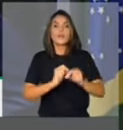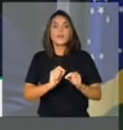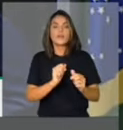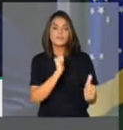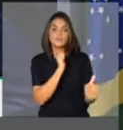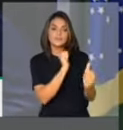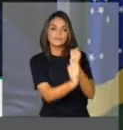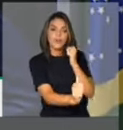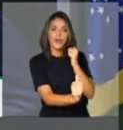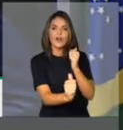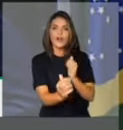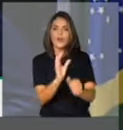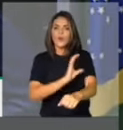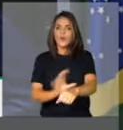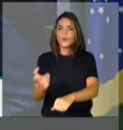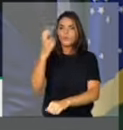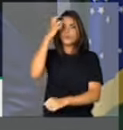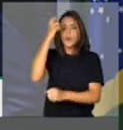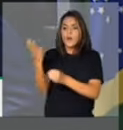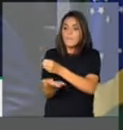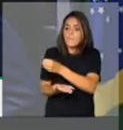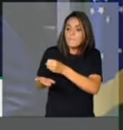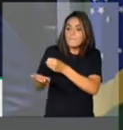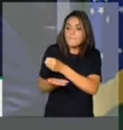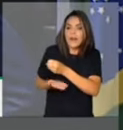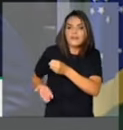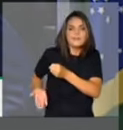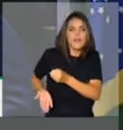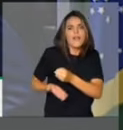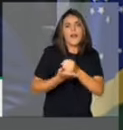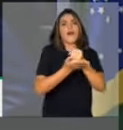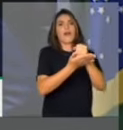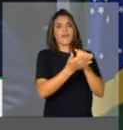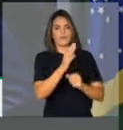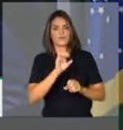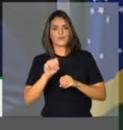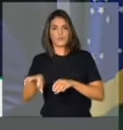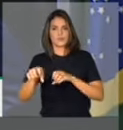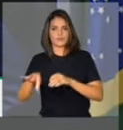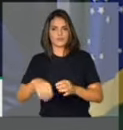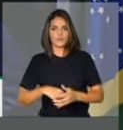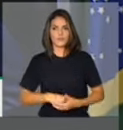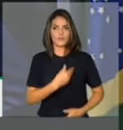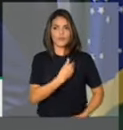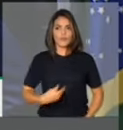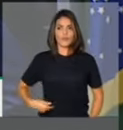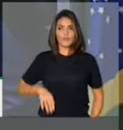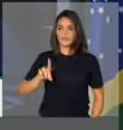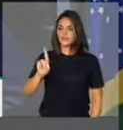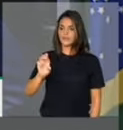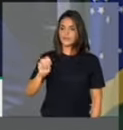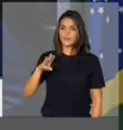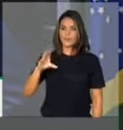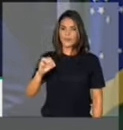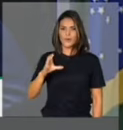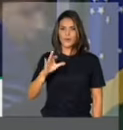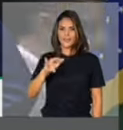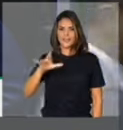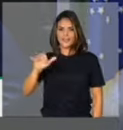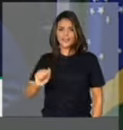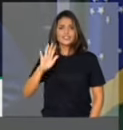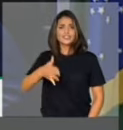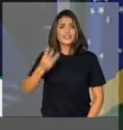e cultura são pilares da educação. A gente tem um governo democrático há mais de 30 anos que ainda não